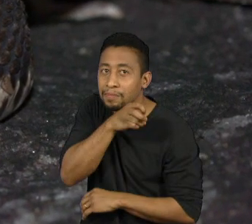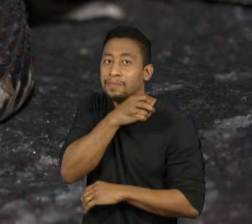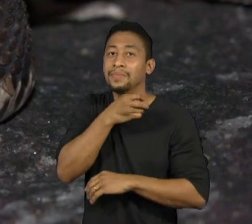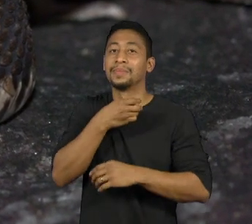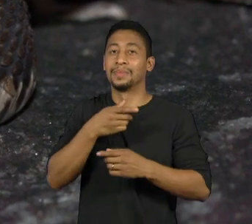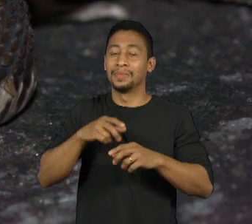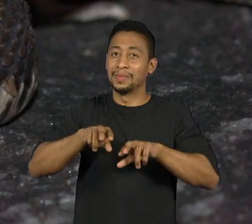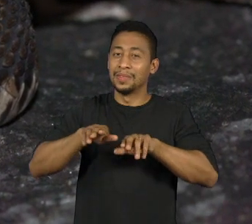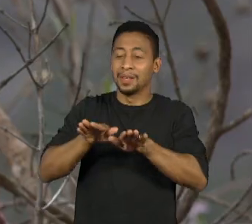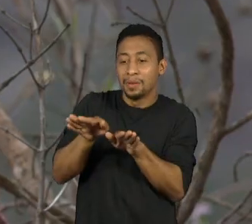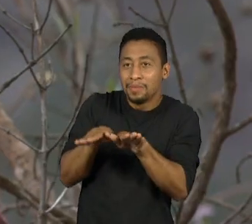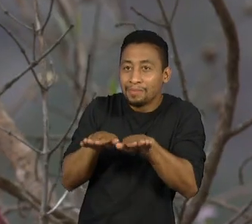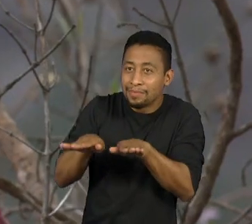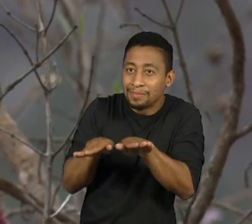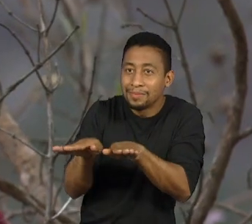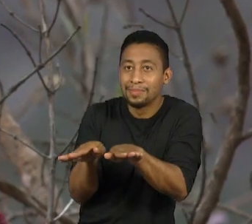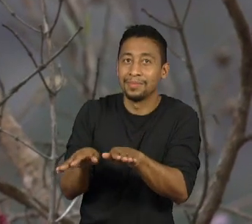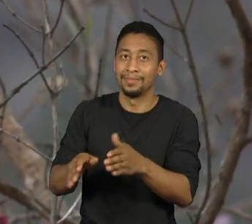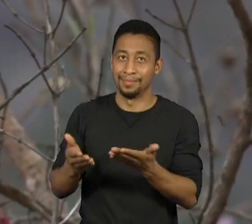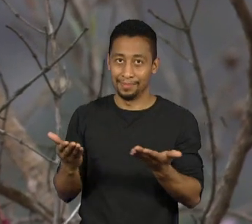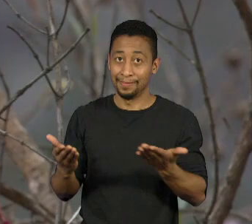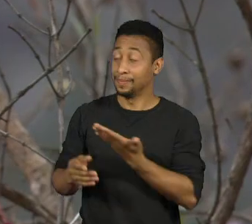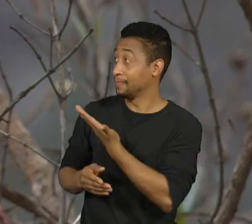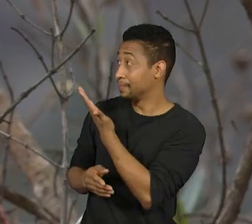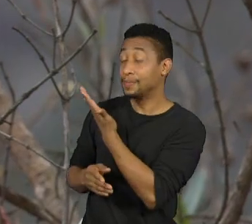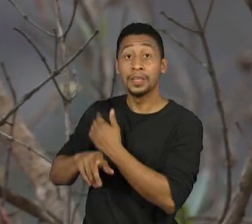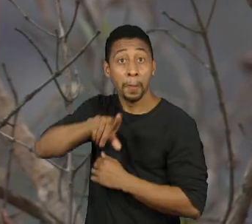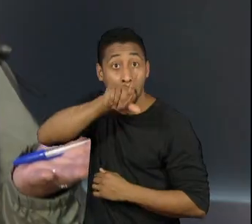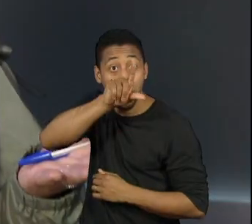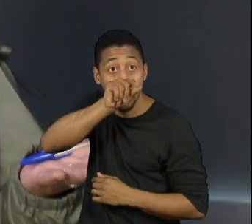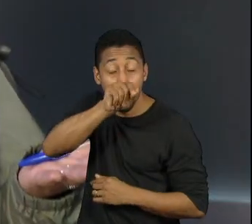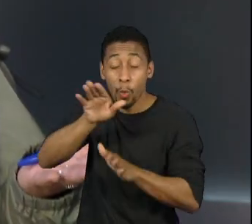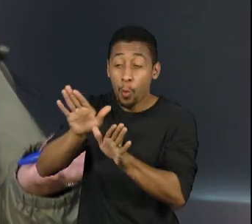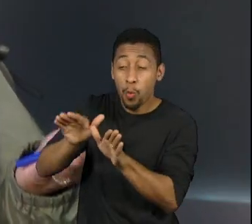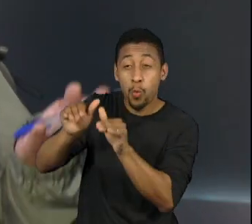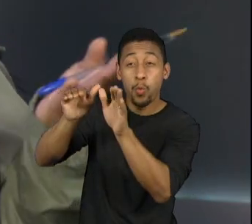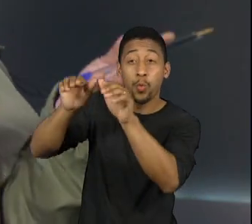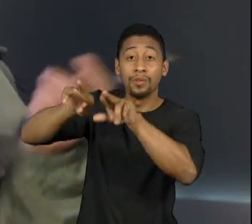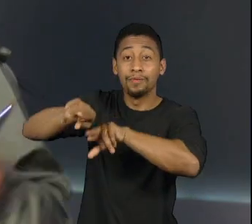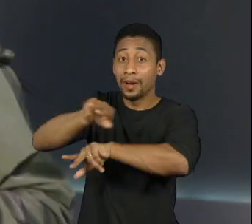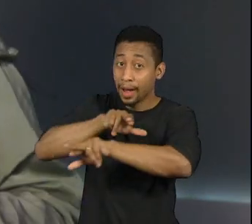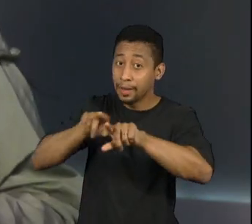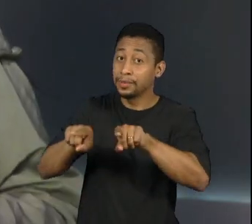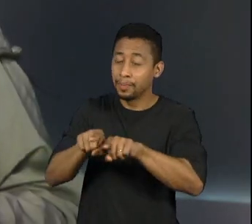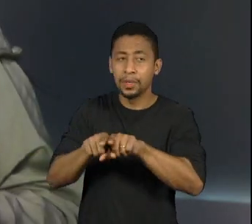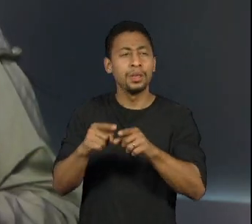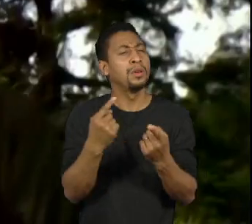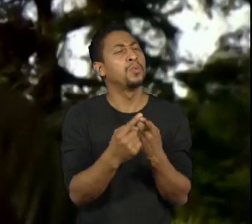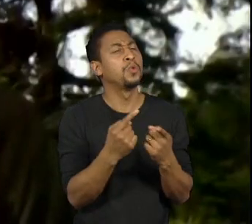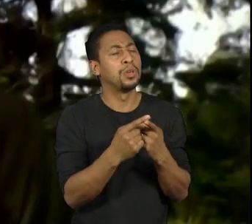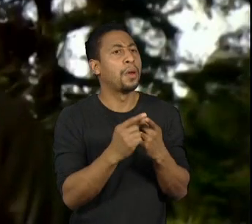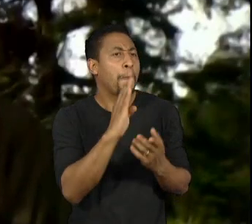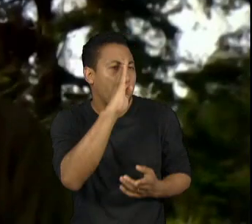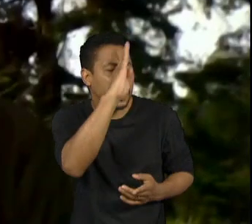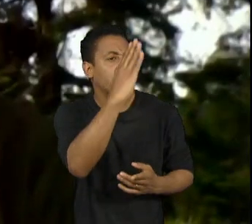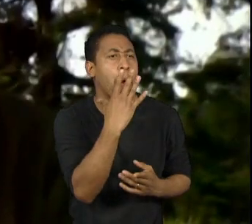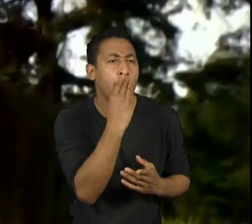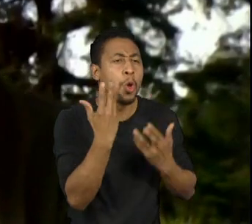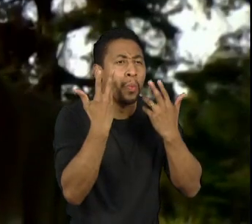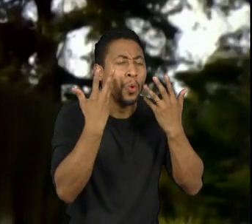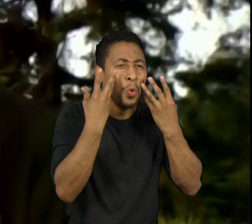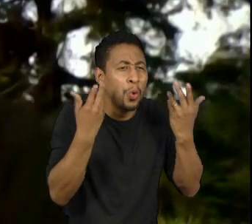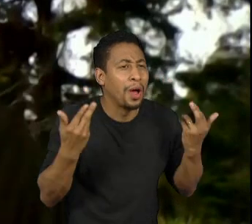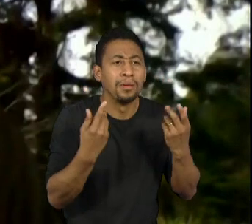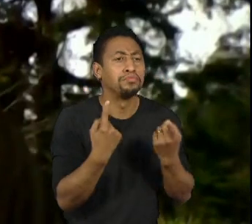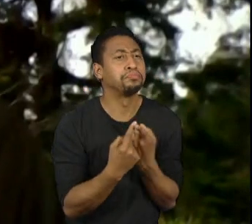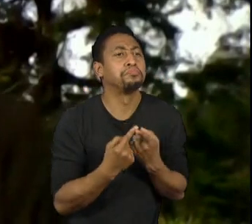lagartos e também uma enorme diversidade de aves. Por que o lobo-guará é o símbolo desse santuário? Essa história do lobo-guará é muito